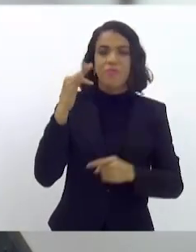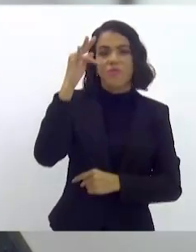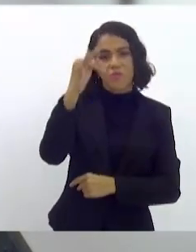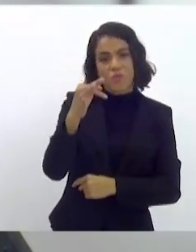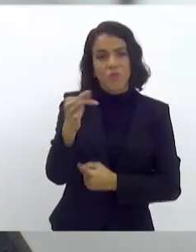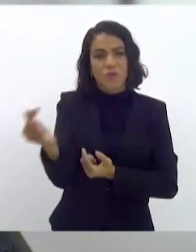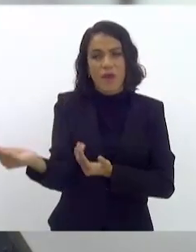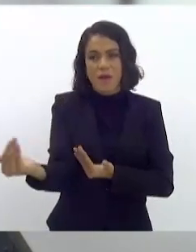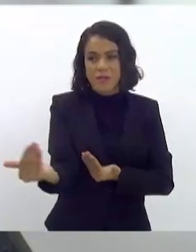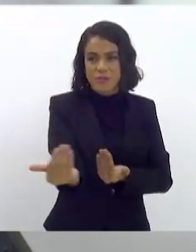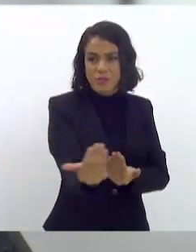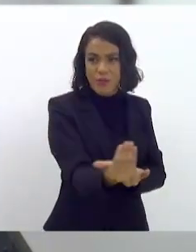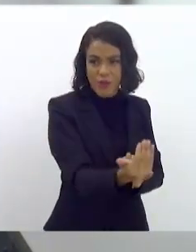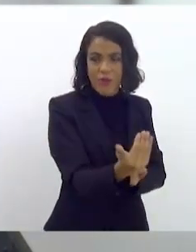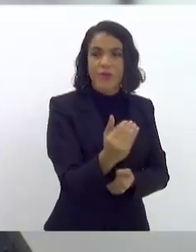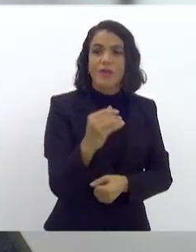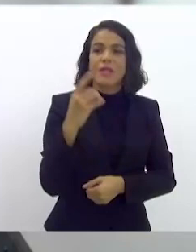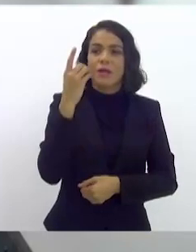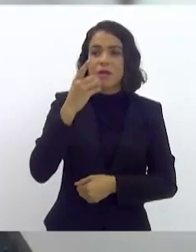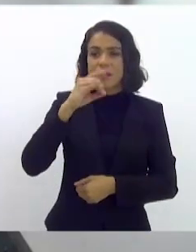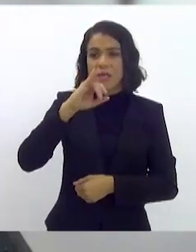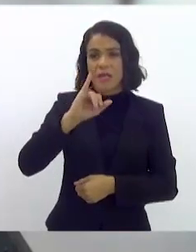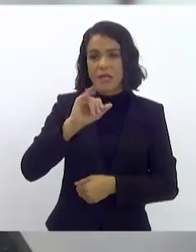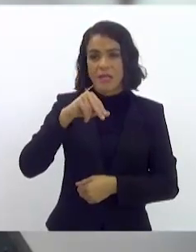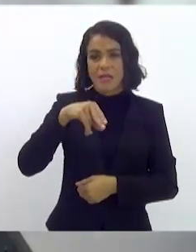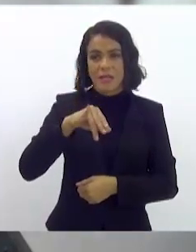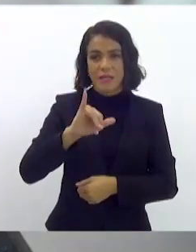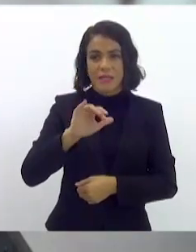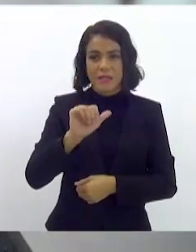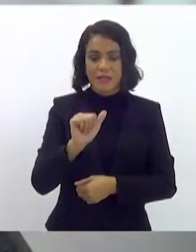nossas jovens. Deputada Índia Armelau.